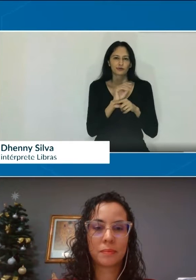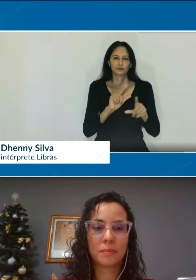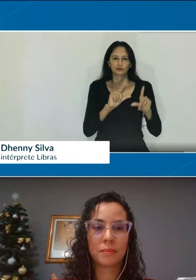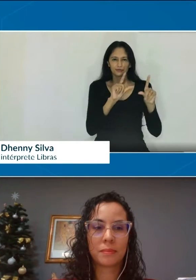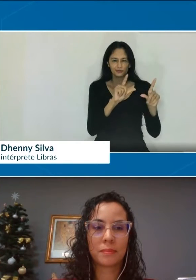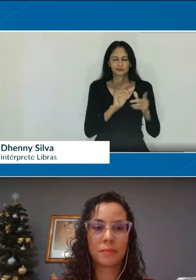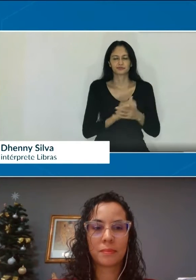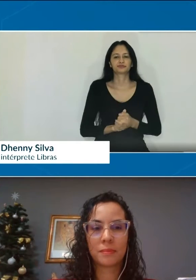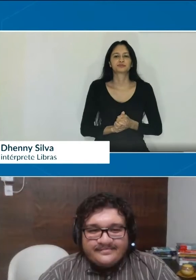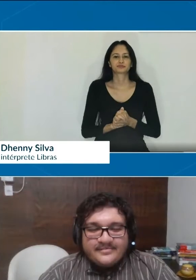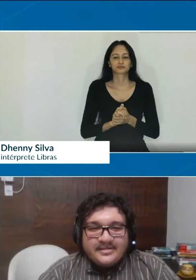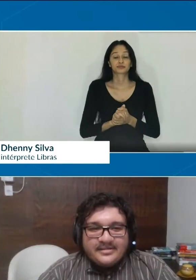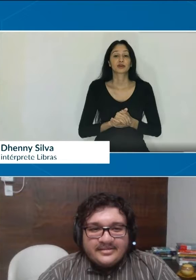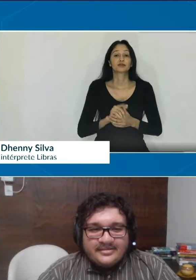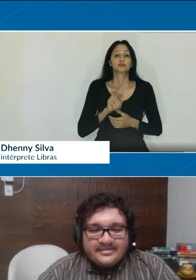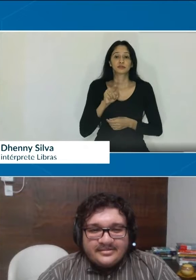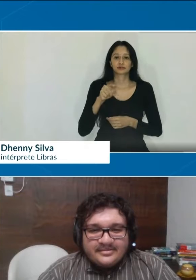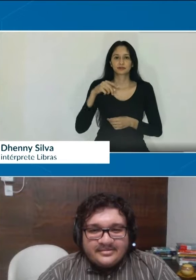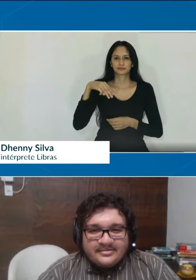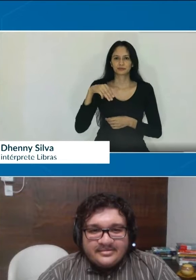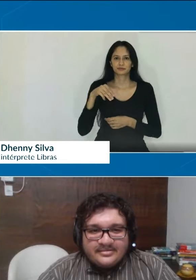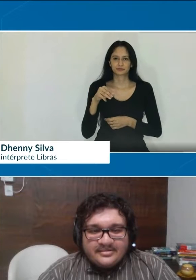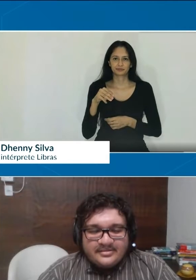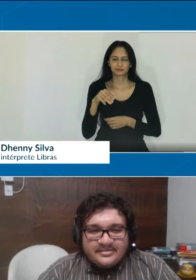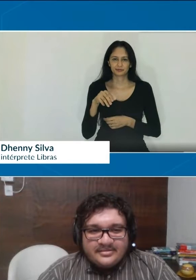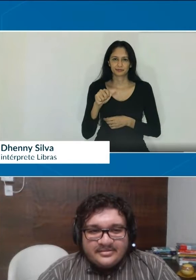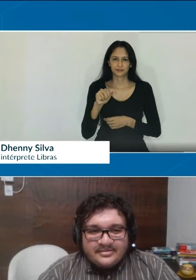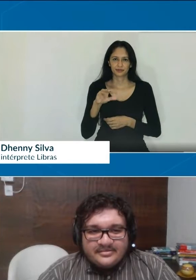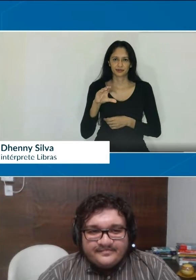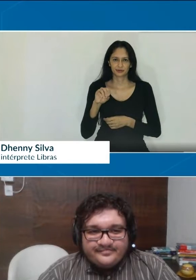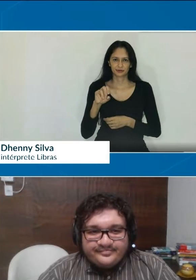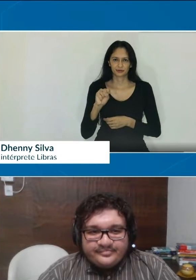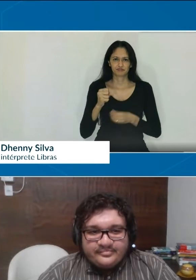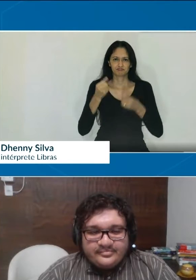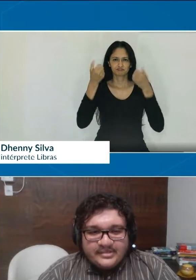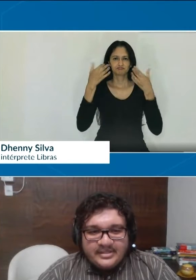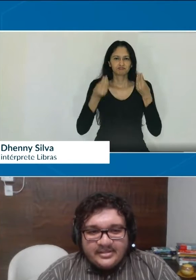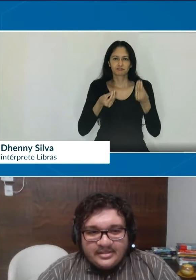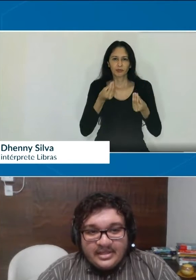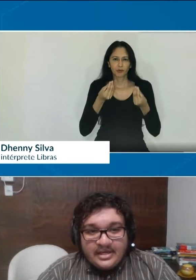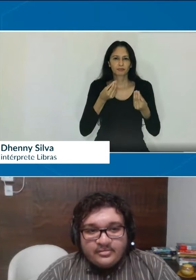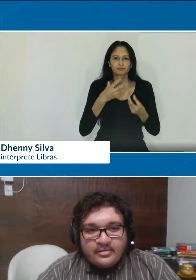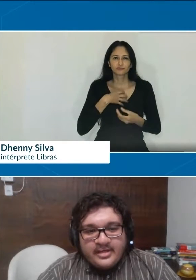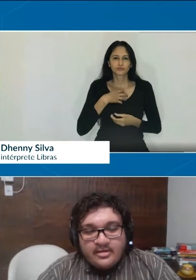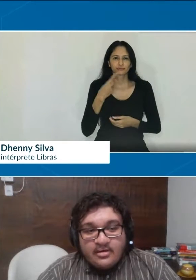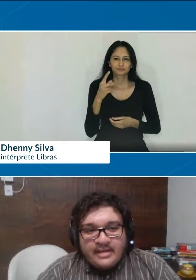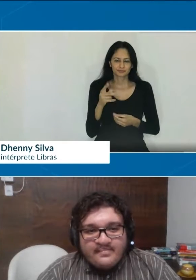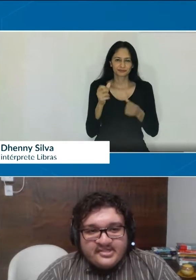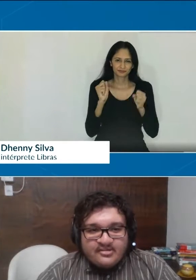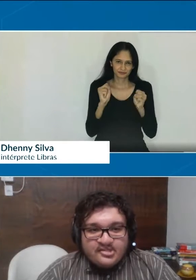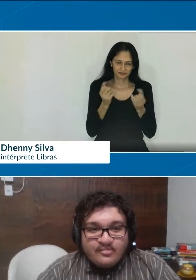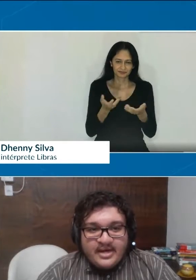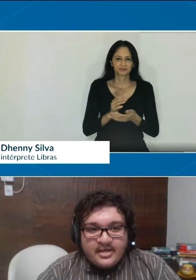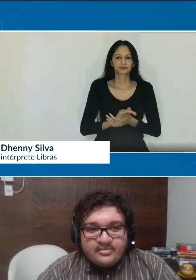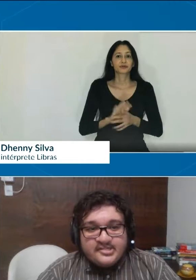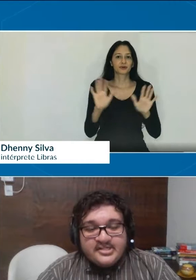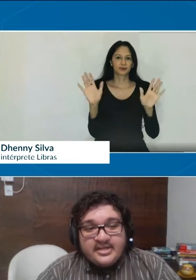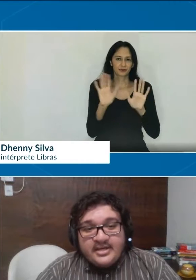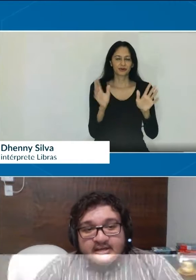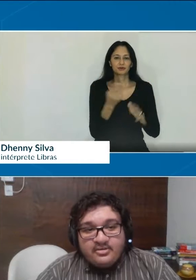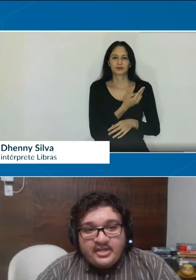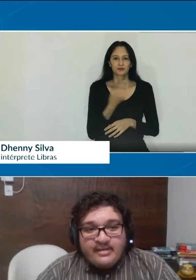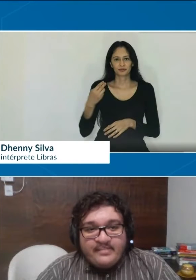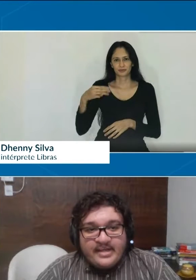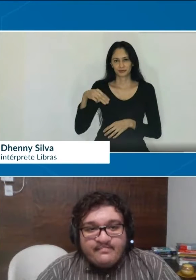Bacana. Vou pedir para você, Marcos, por gentileza, fazer sua autodescrição para os nossos telespectadores. Claro. Olá, pessoal, sou o